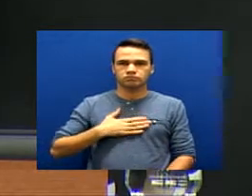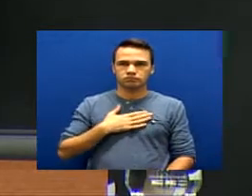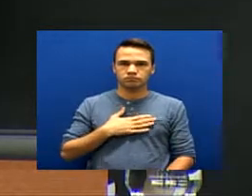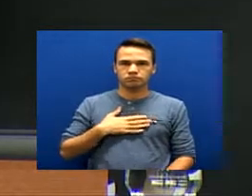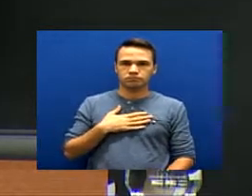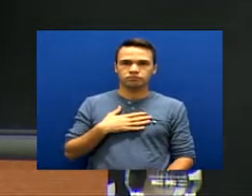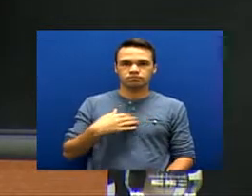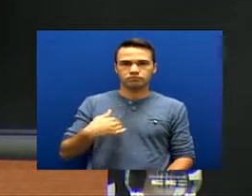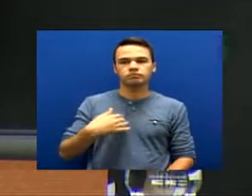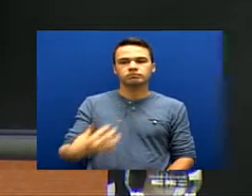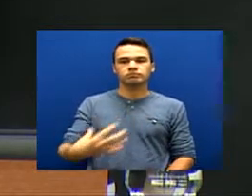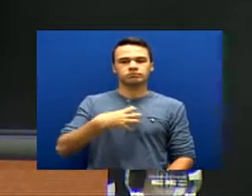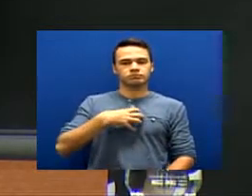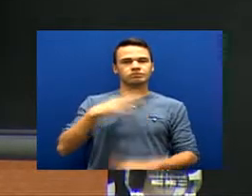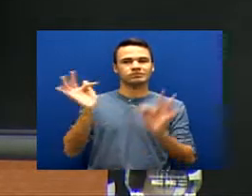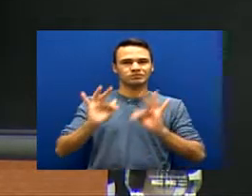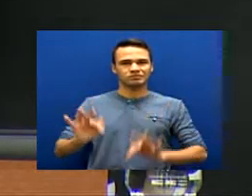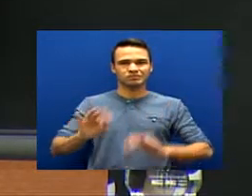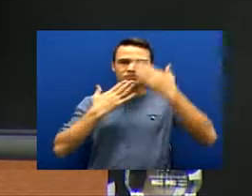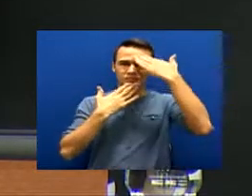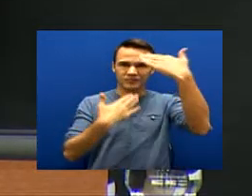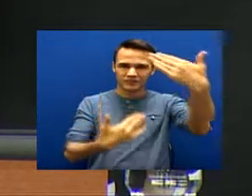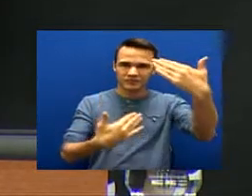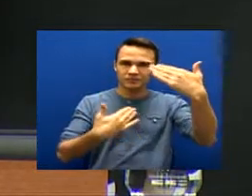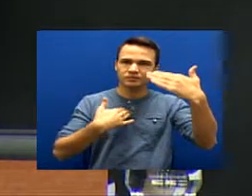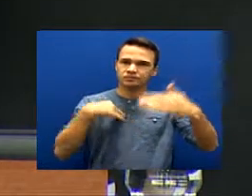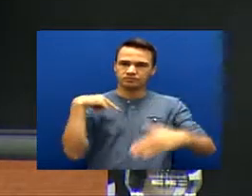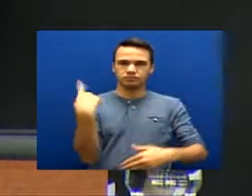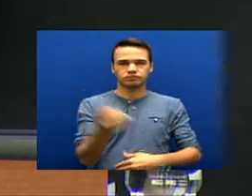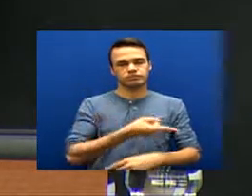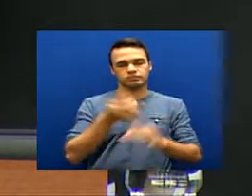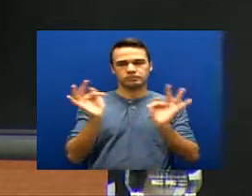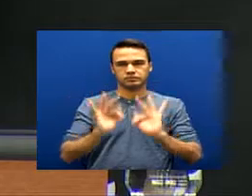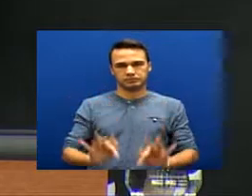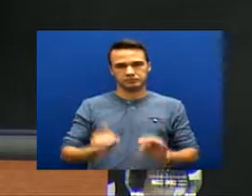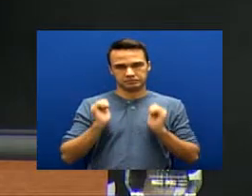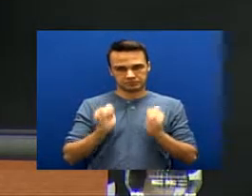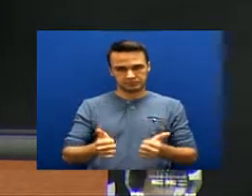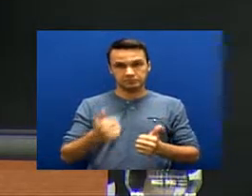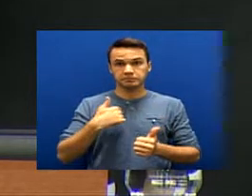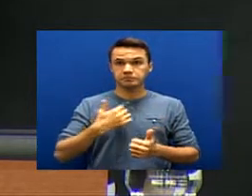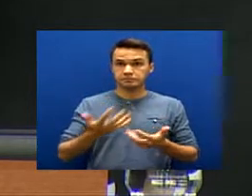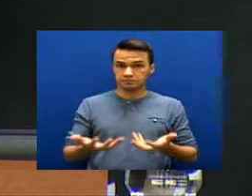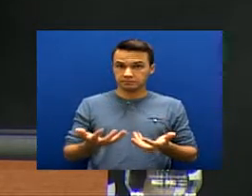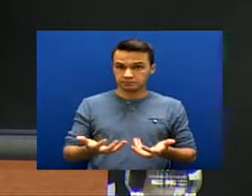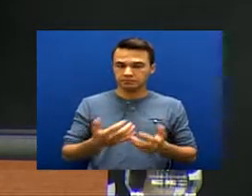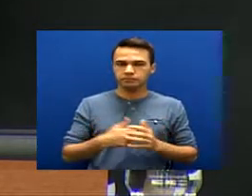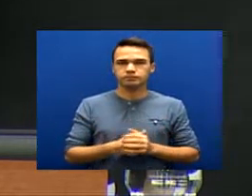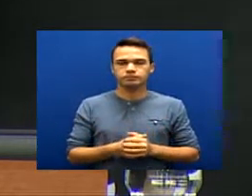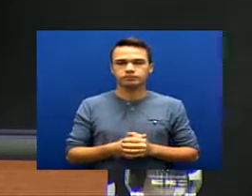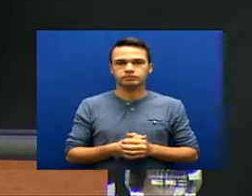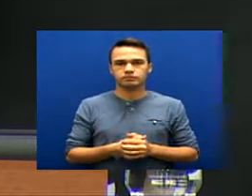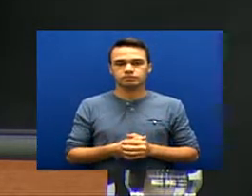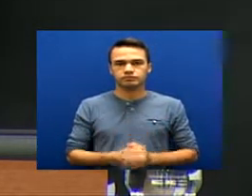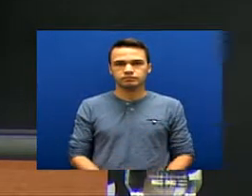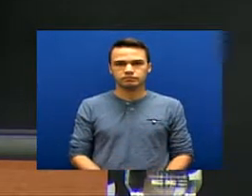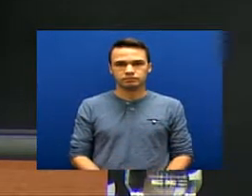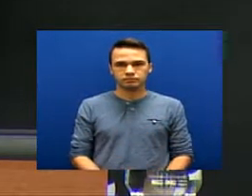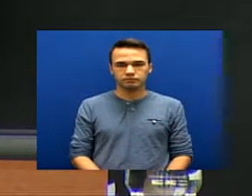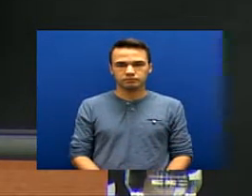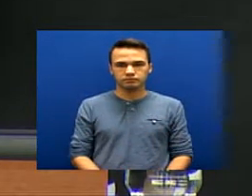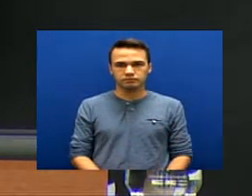inauguração da creche que o prefeito Panúzio, de uma forma muito, muito graciosa, denominou com o nome